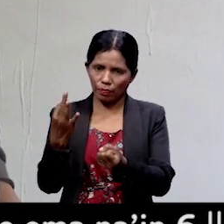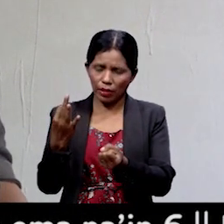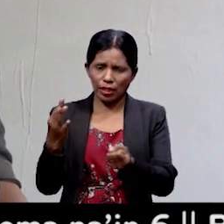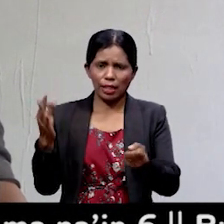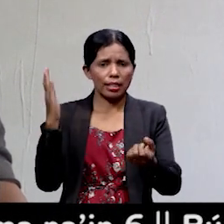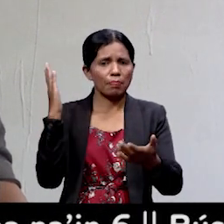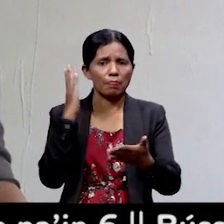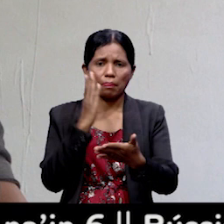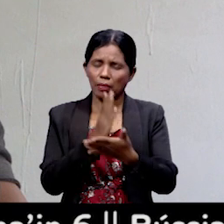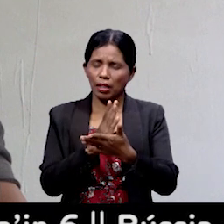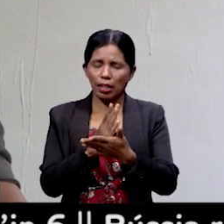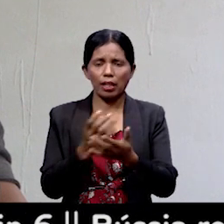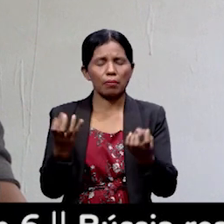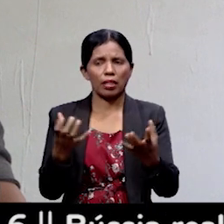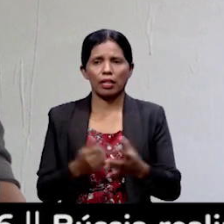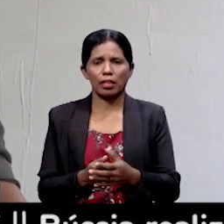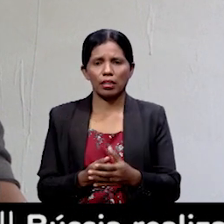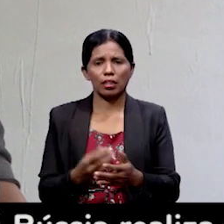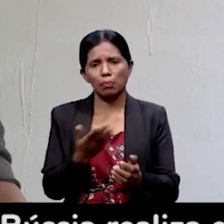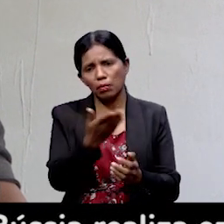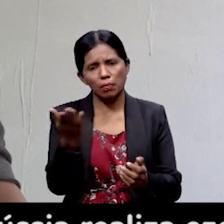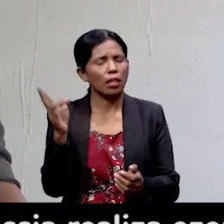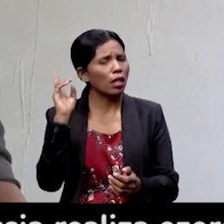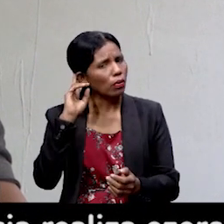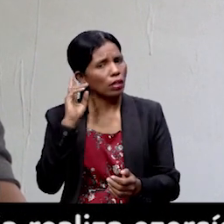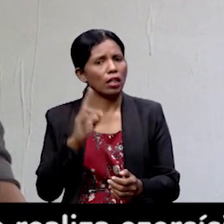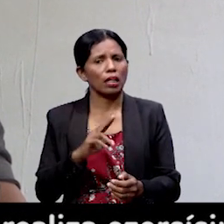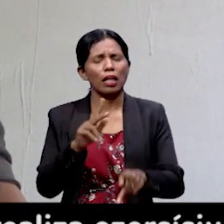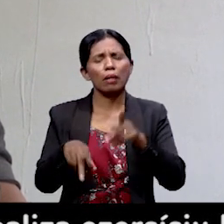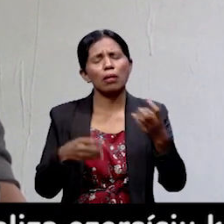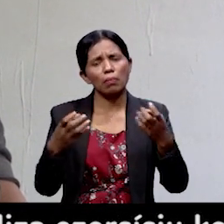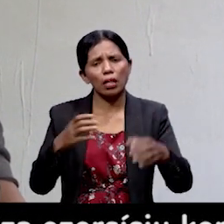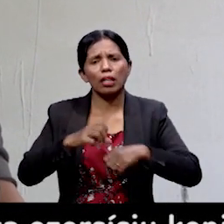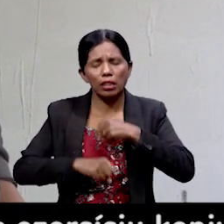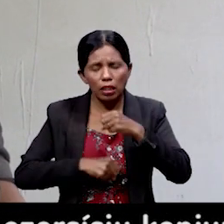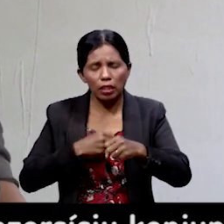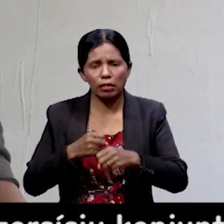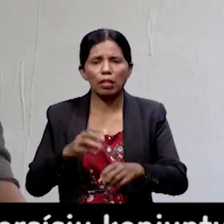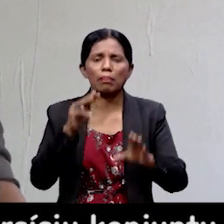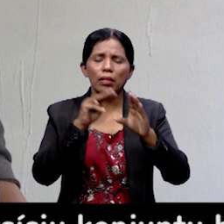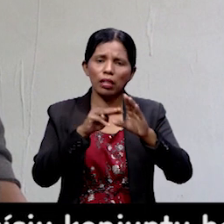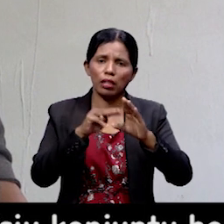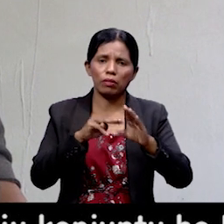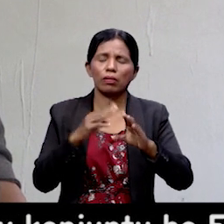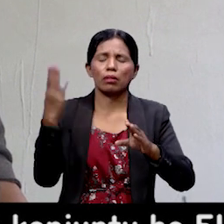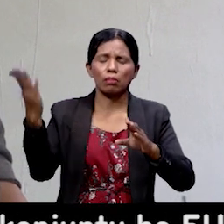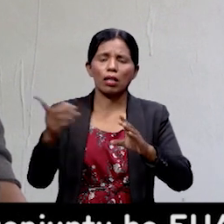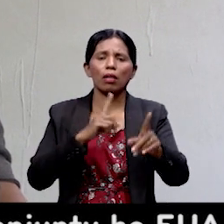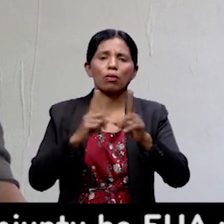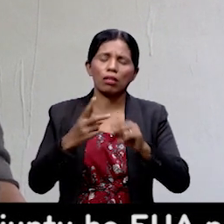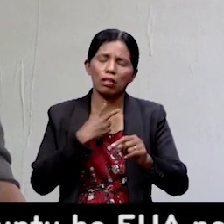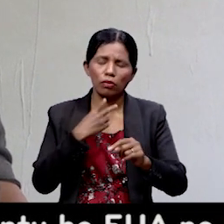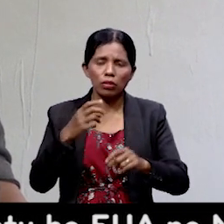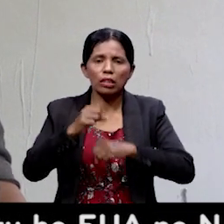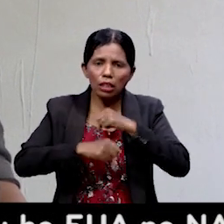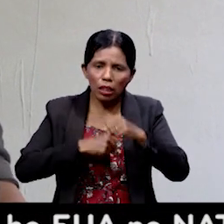bara. Ta buat sir la rona ga povo hakilar haleri kela ne bema media sir fosai iha mercado no basir hakila. Ta buat